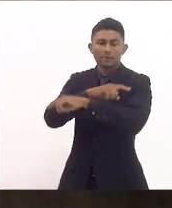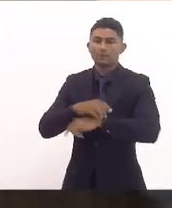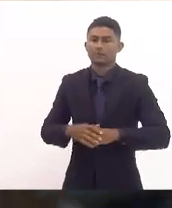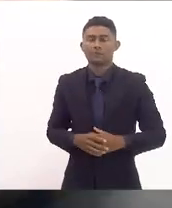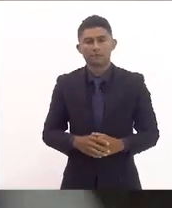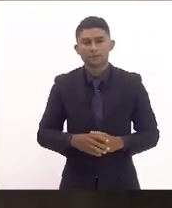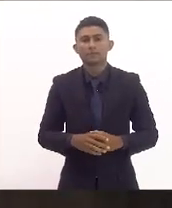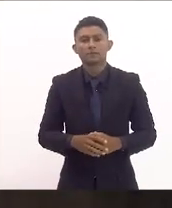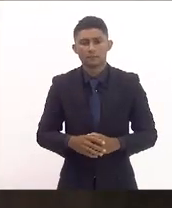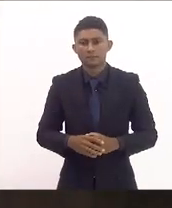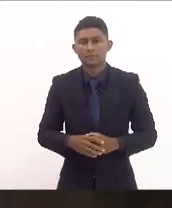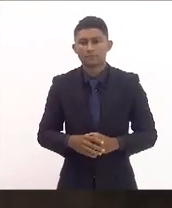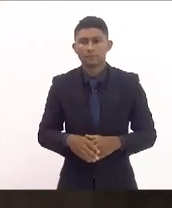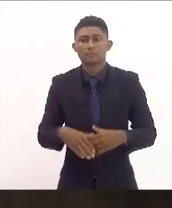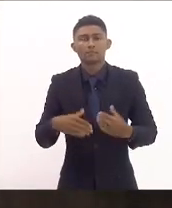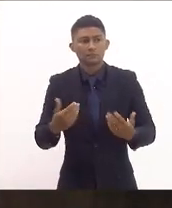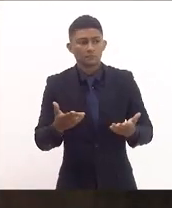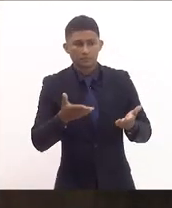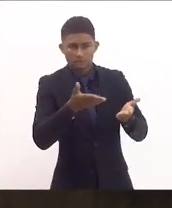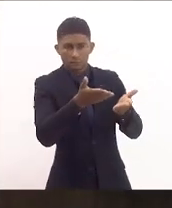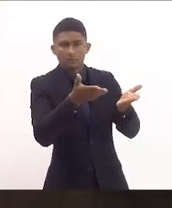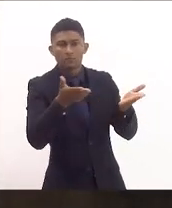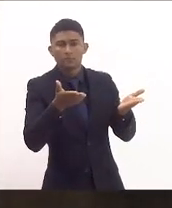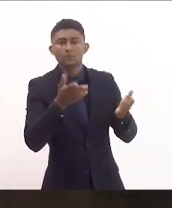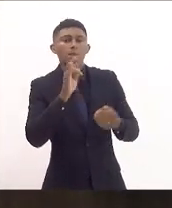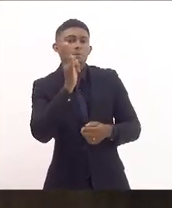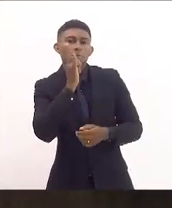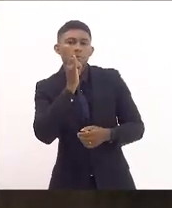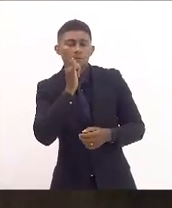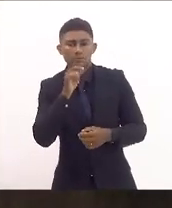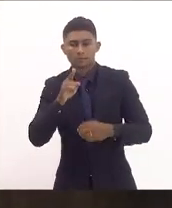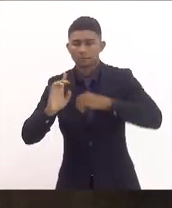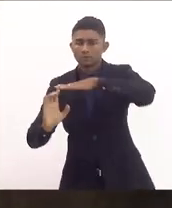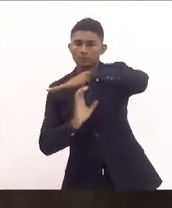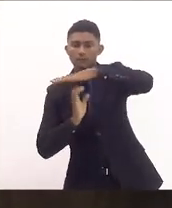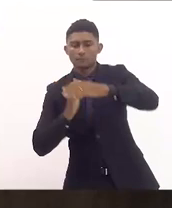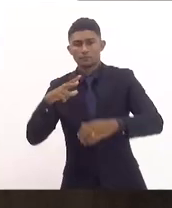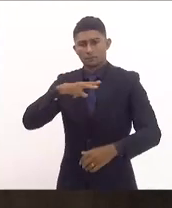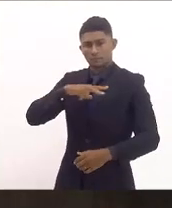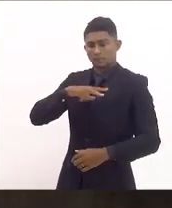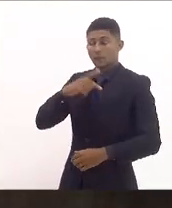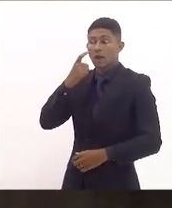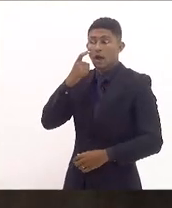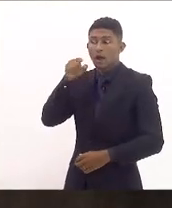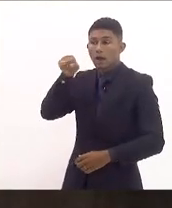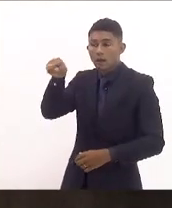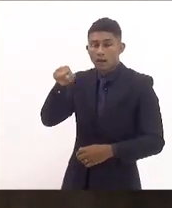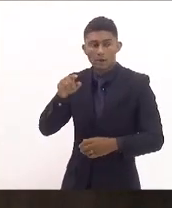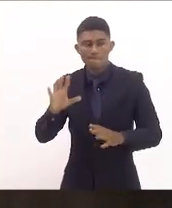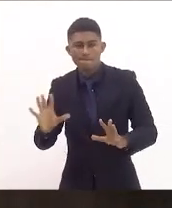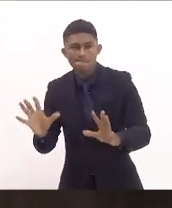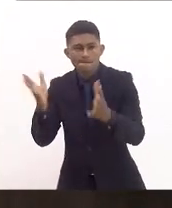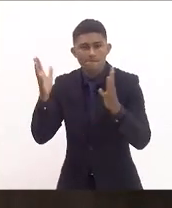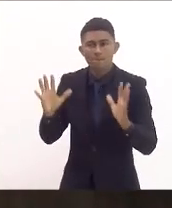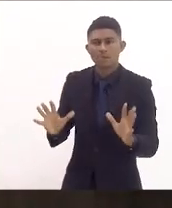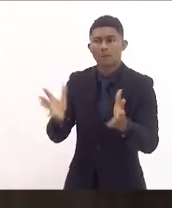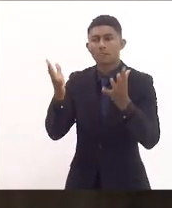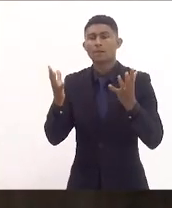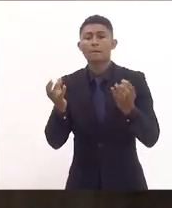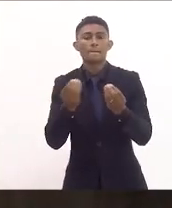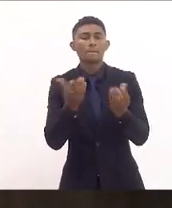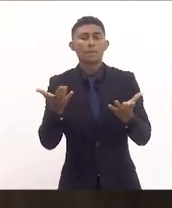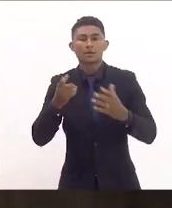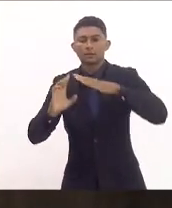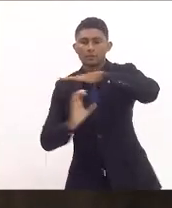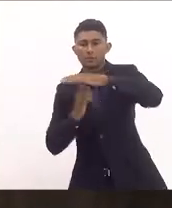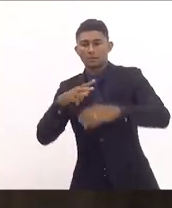sabe é a gente não conseguir através da iniciativa privada incentivos né dar incentivos para que a